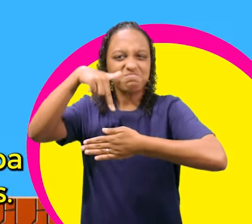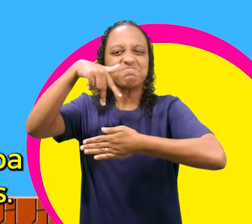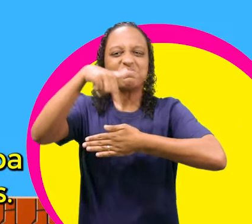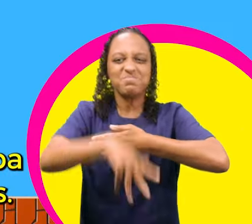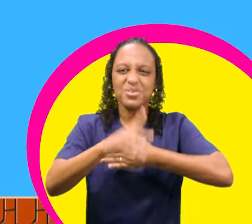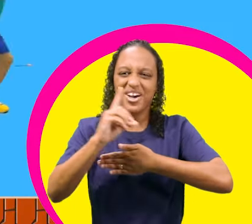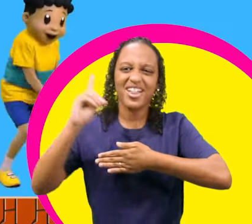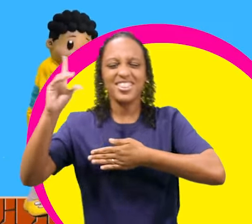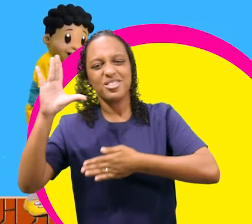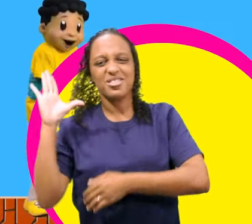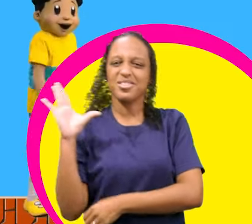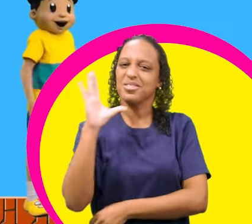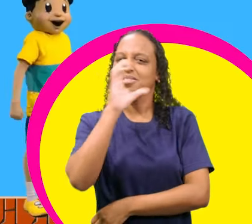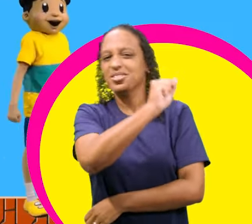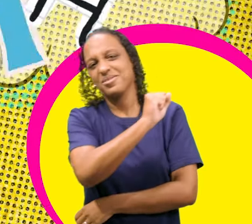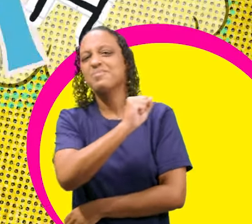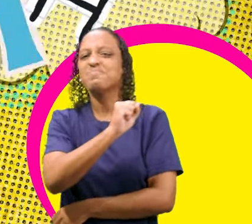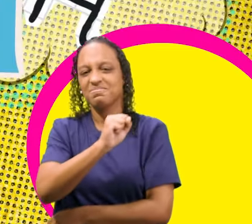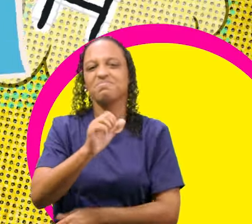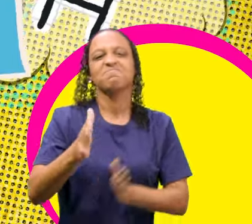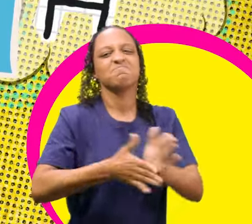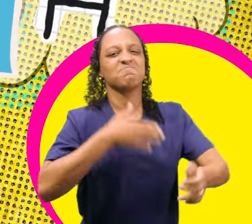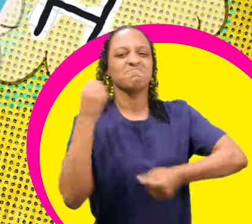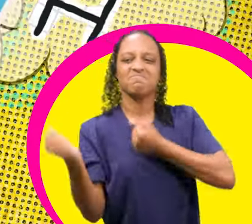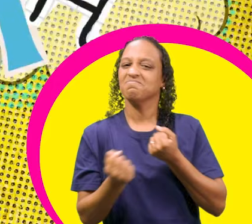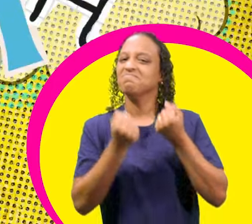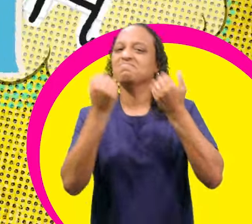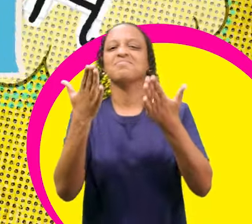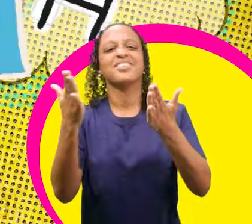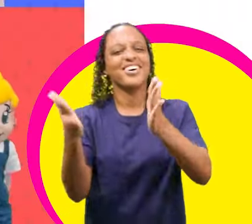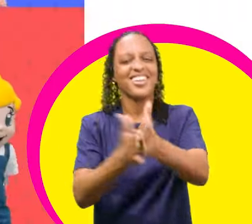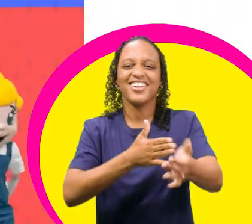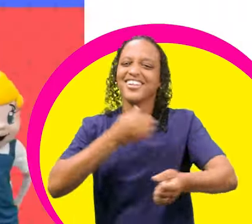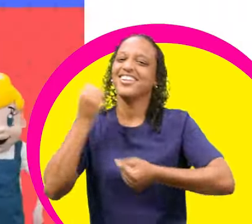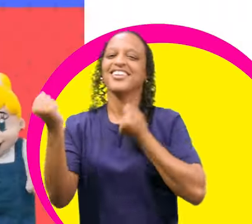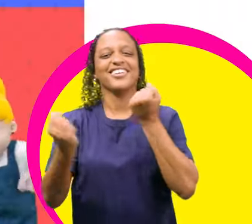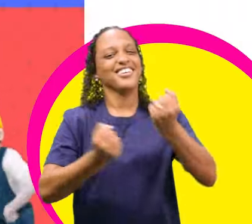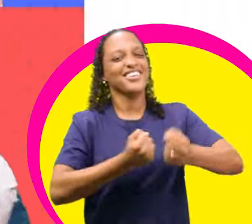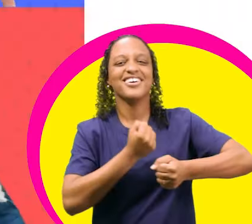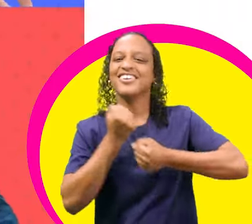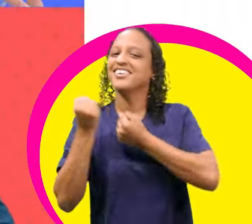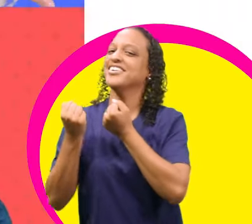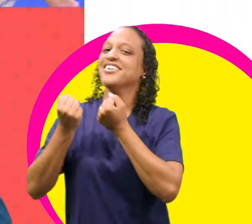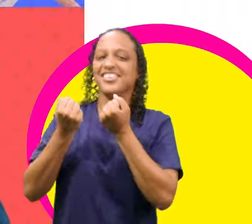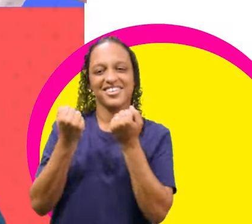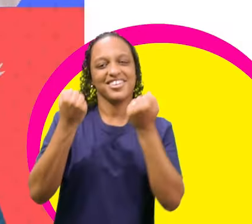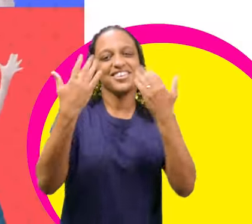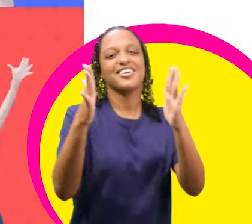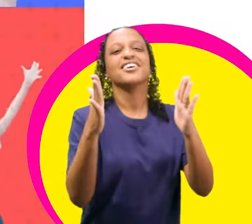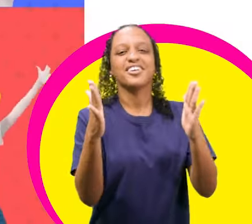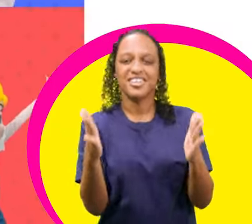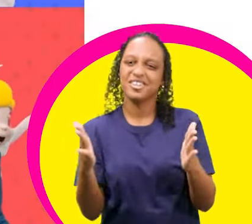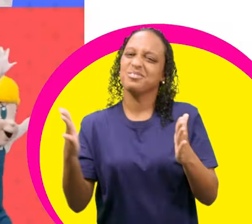as muralhas, aleluia, aleluia, aleluia.